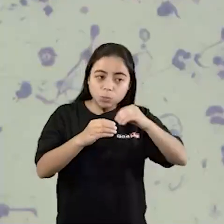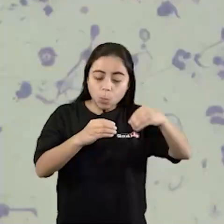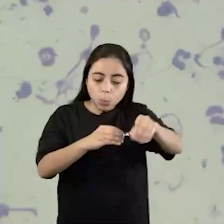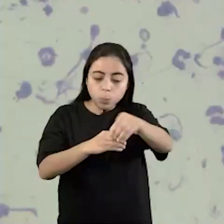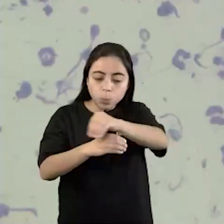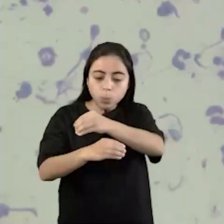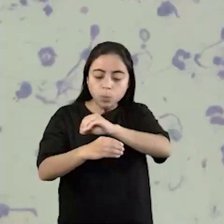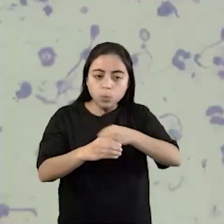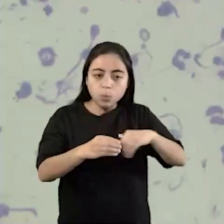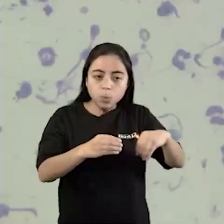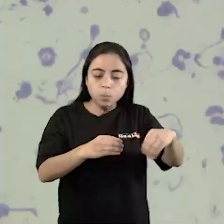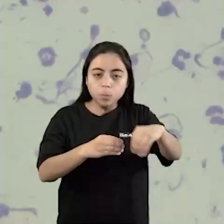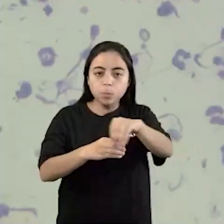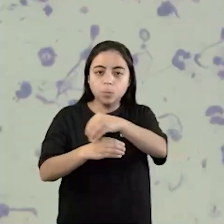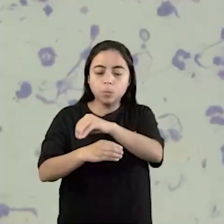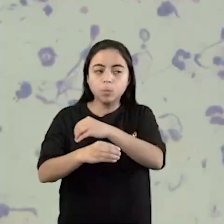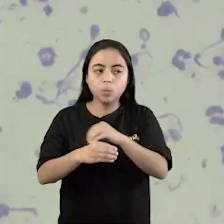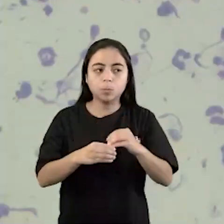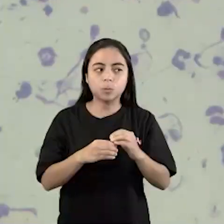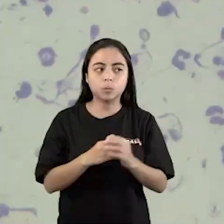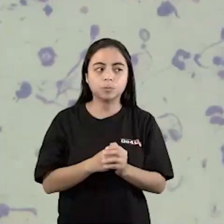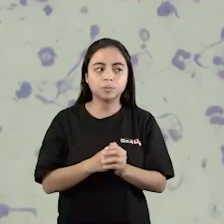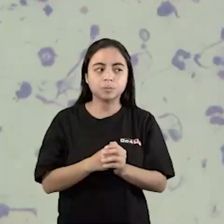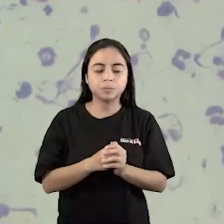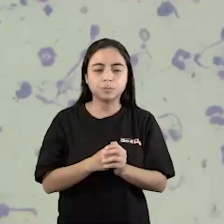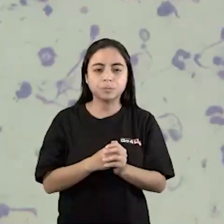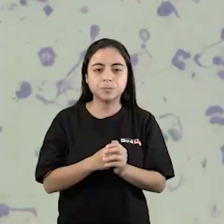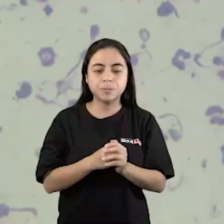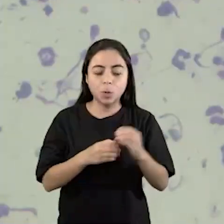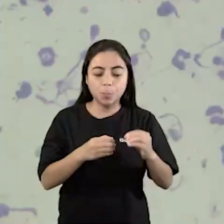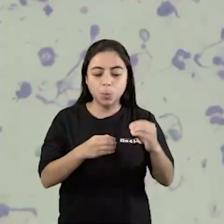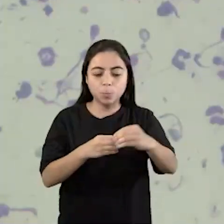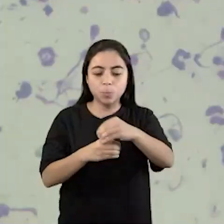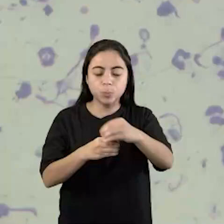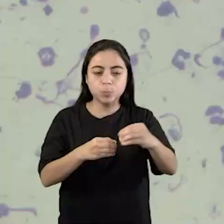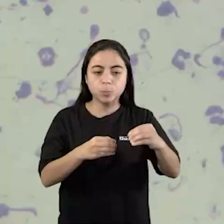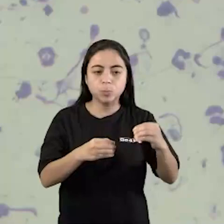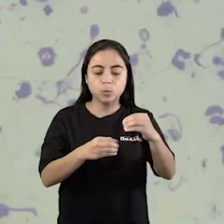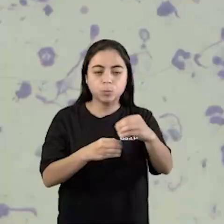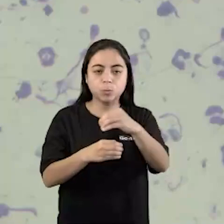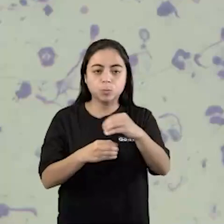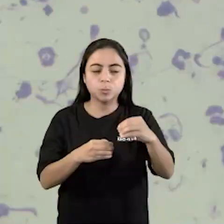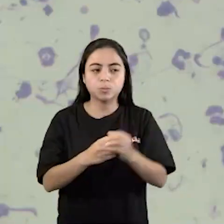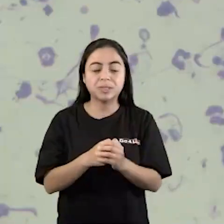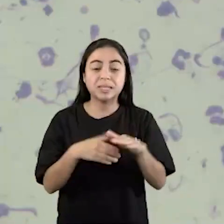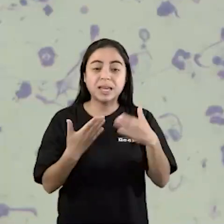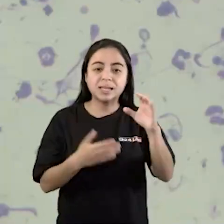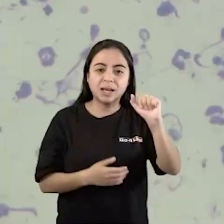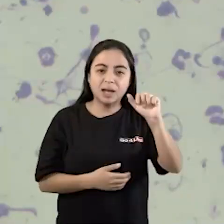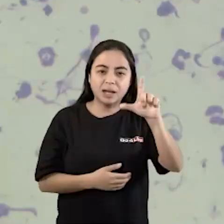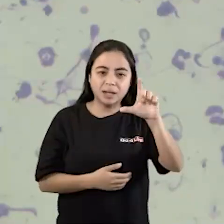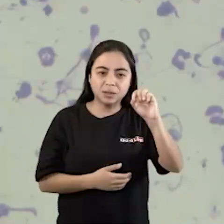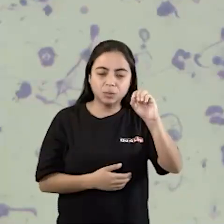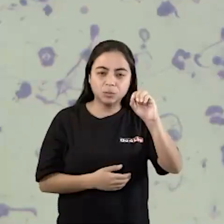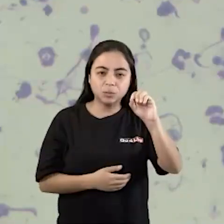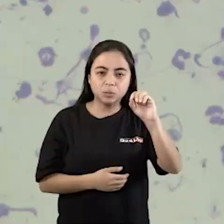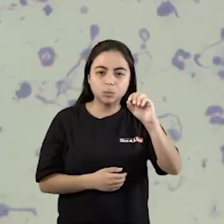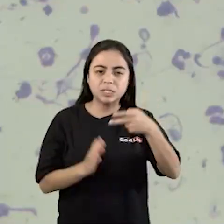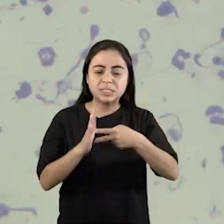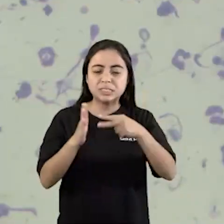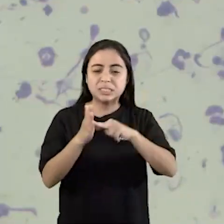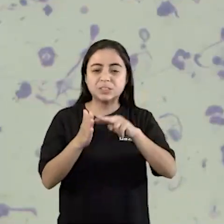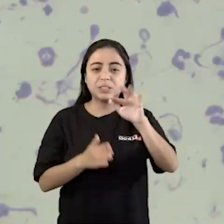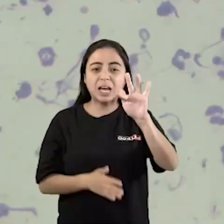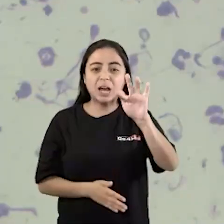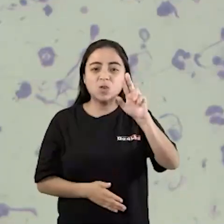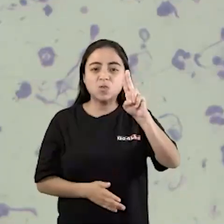volta dessas, da própria estrutura pigmentada, né? Esse halo em volta nos remete a